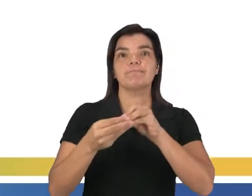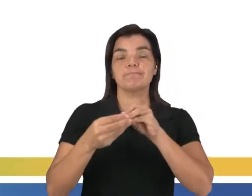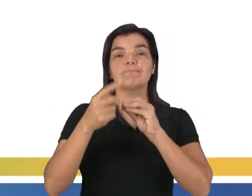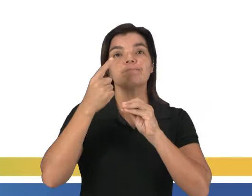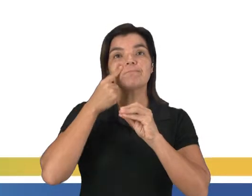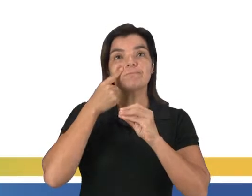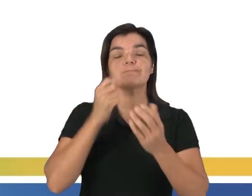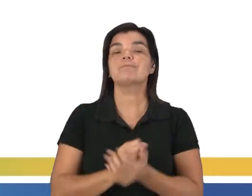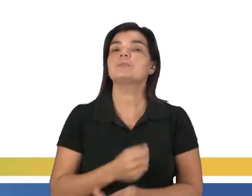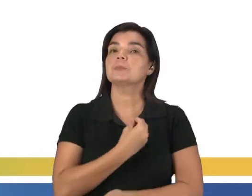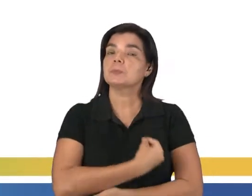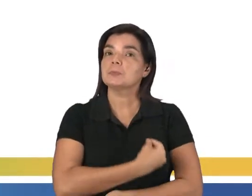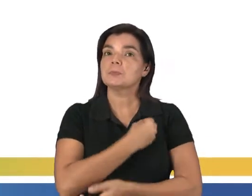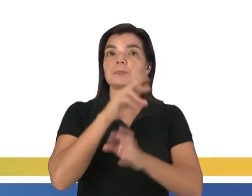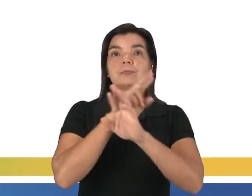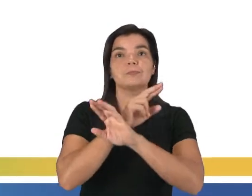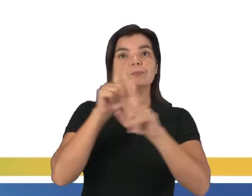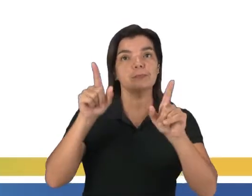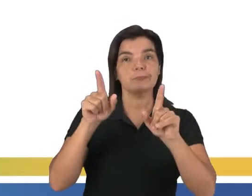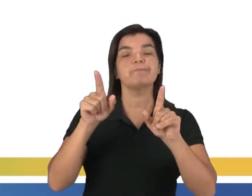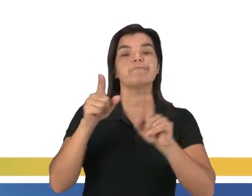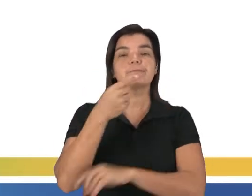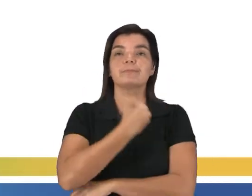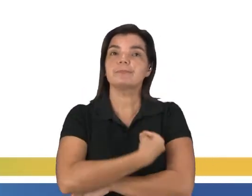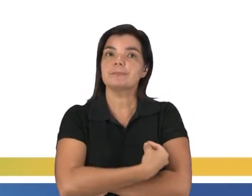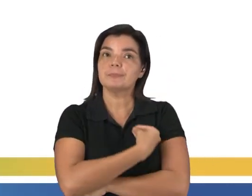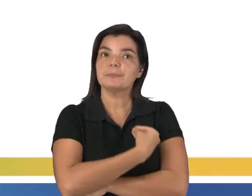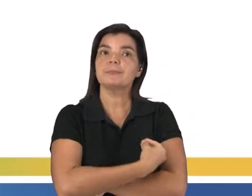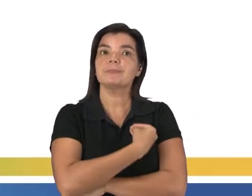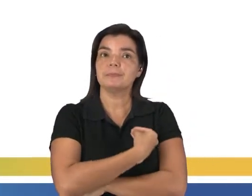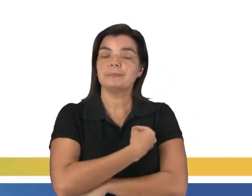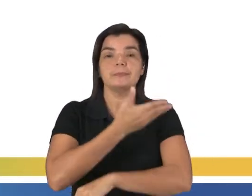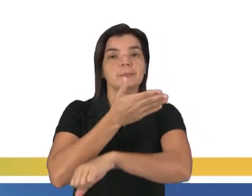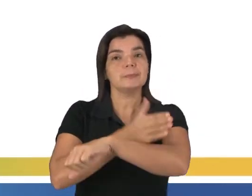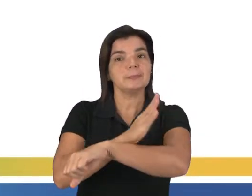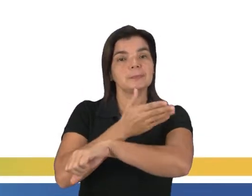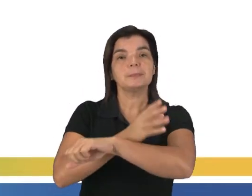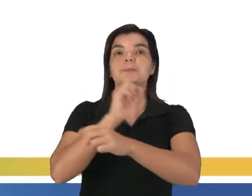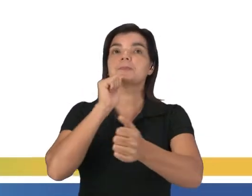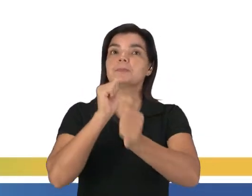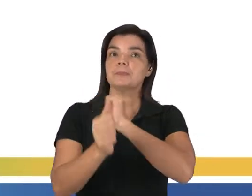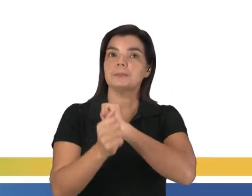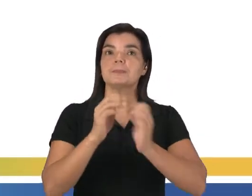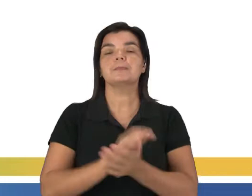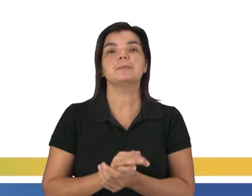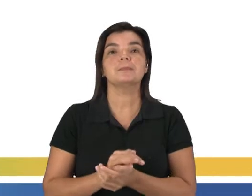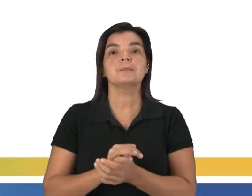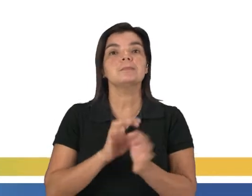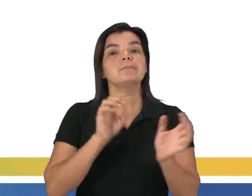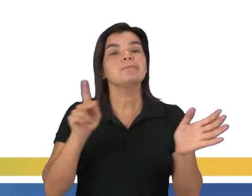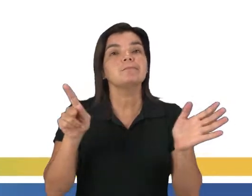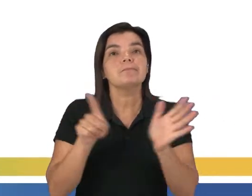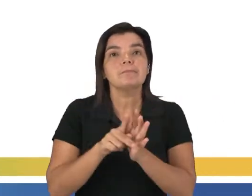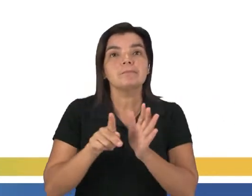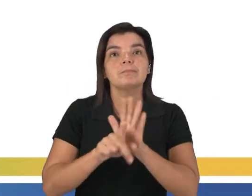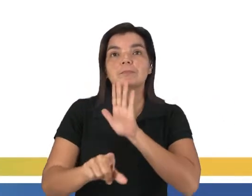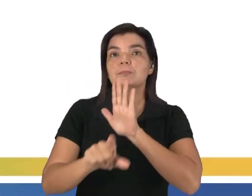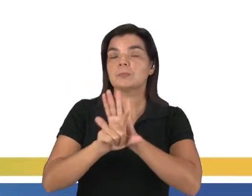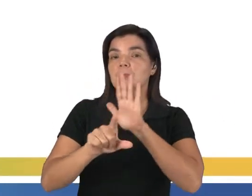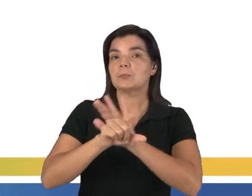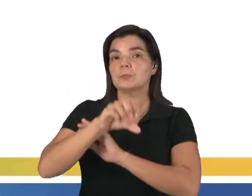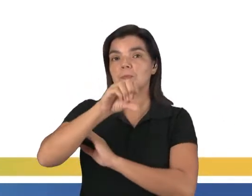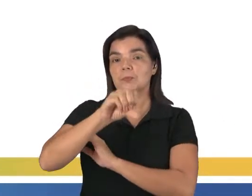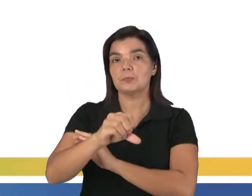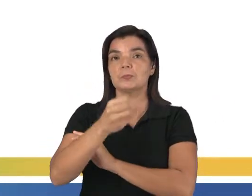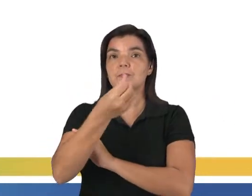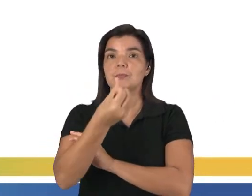nos dão pistas de que existem diferentes formas de vivências de práticas esportivas.